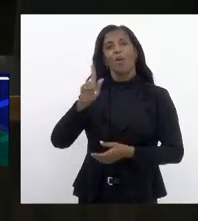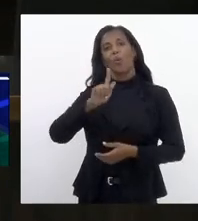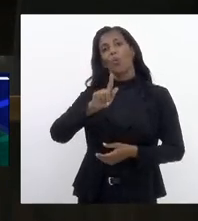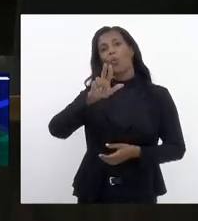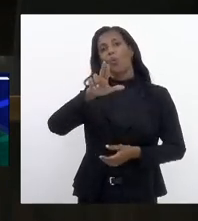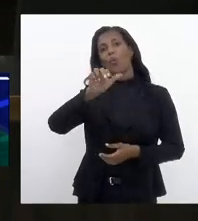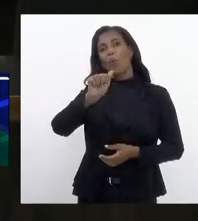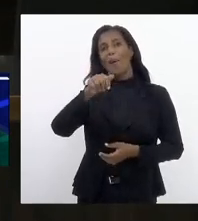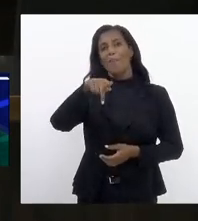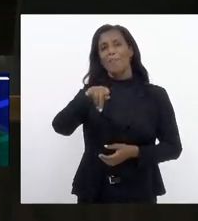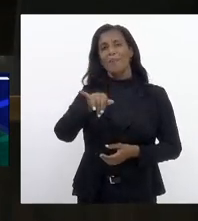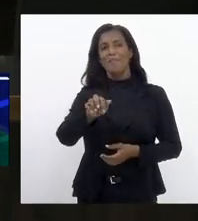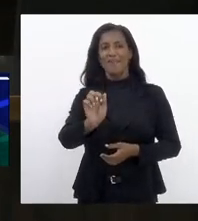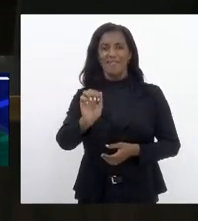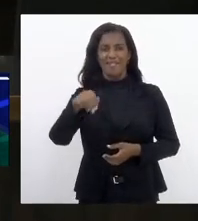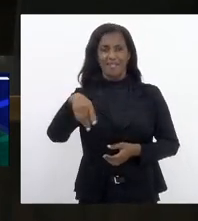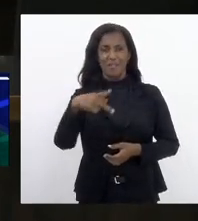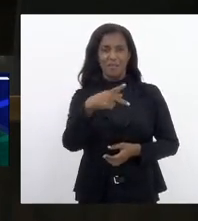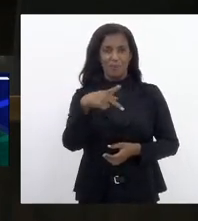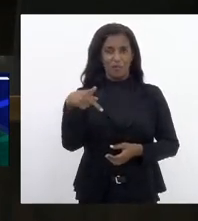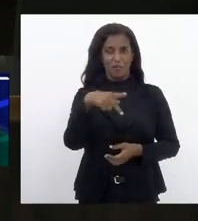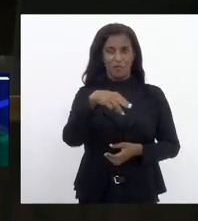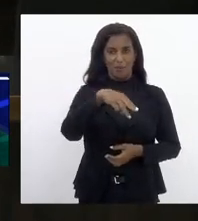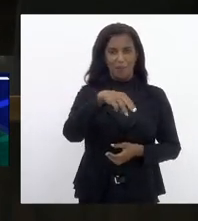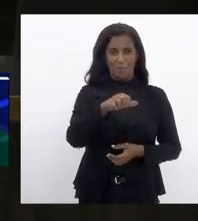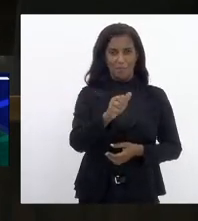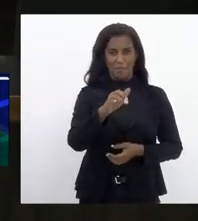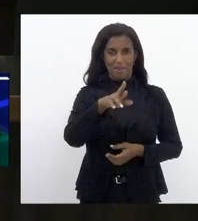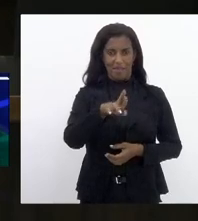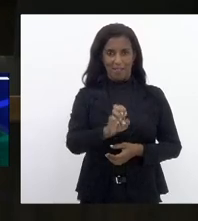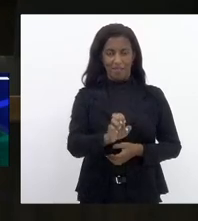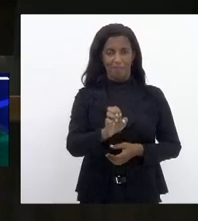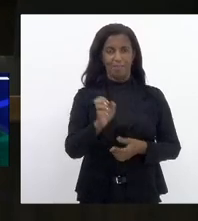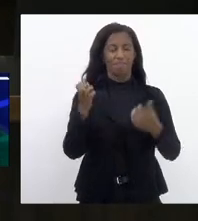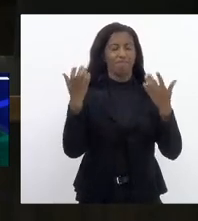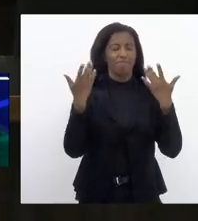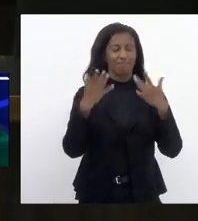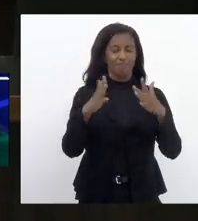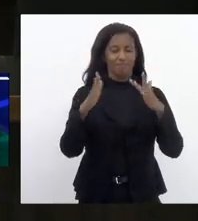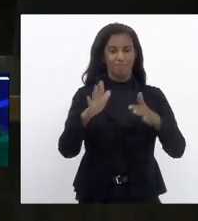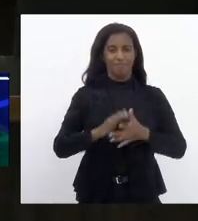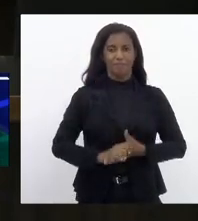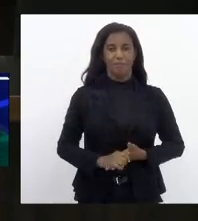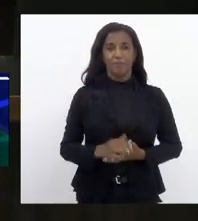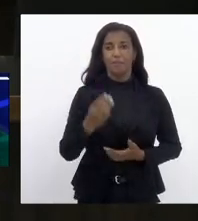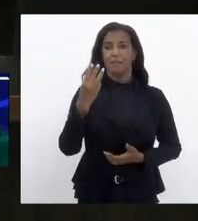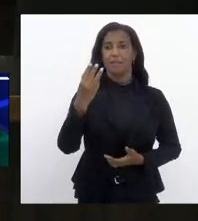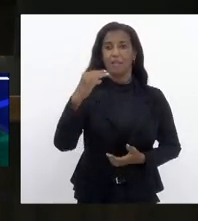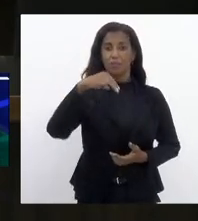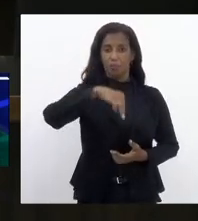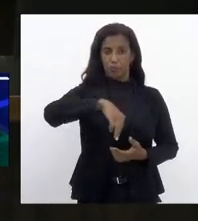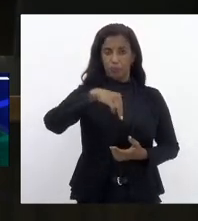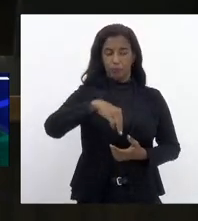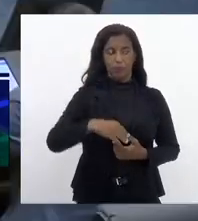a saudação aqui à professora Meire. Parabéns por essa luta. 3 minutos.